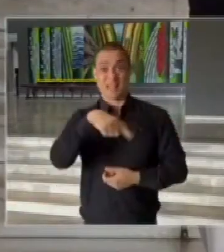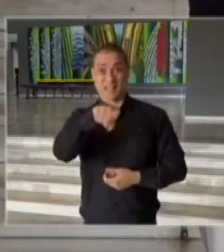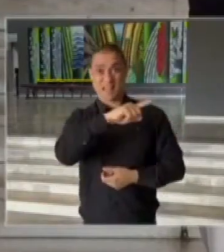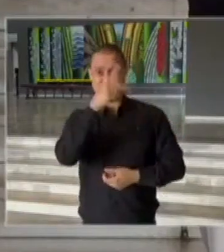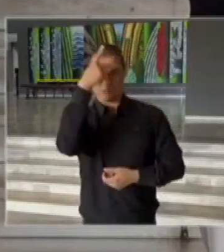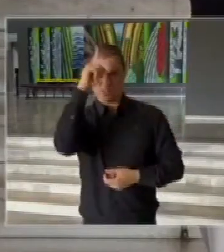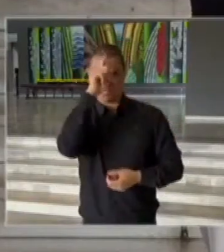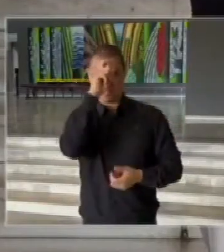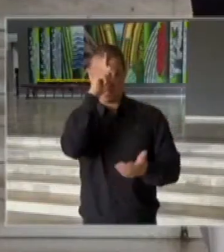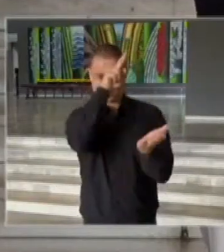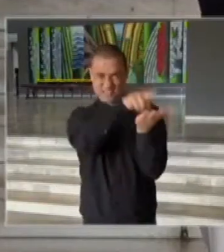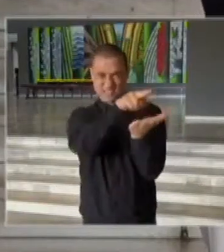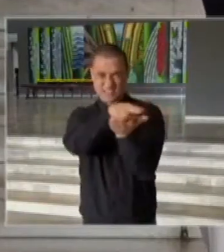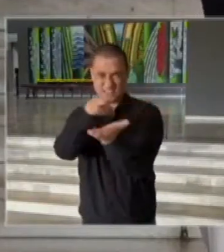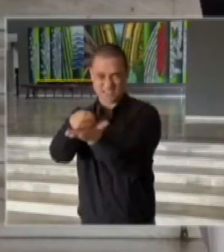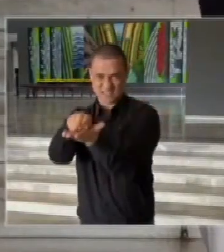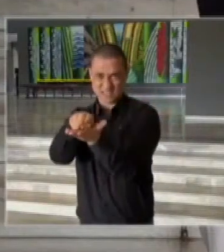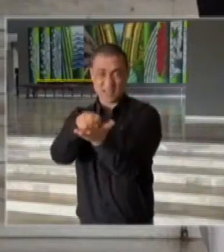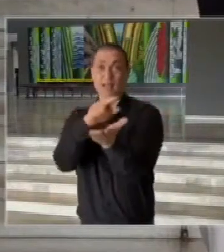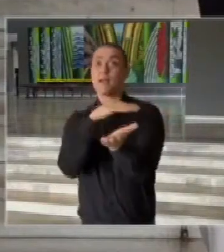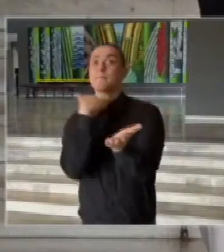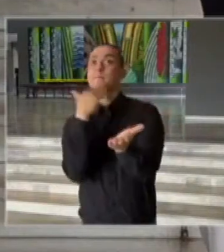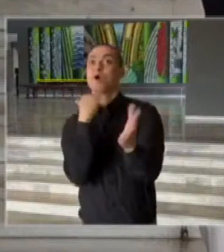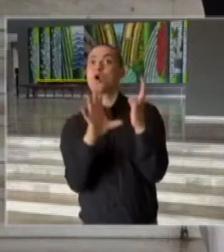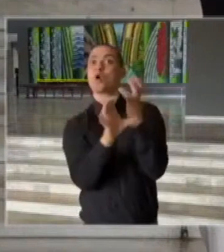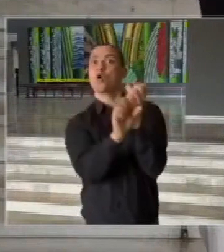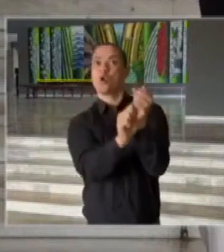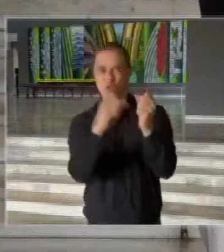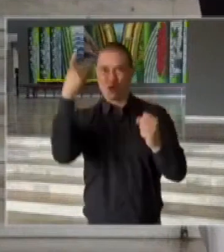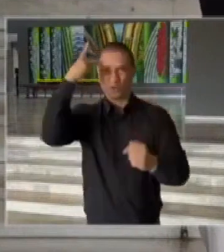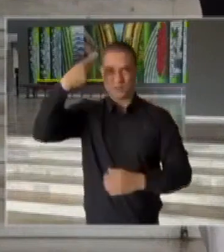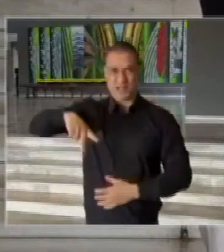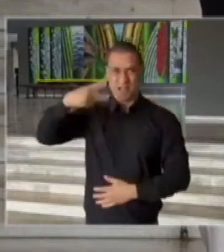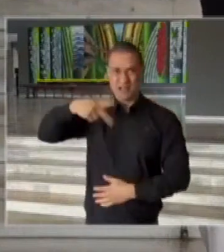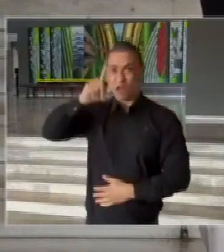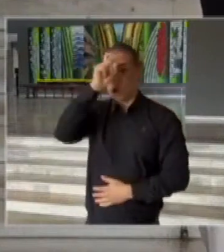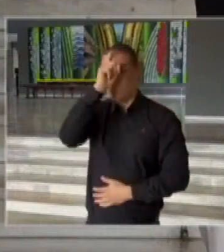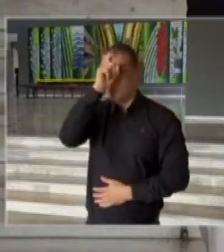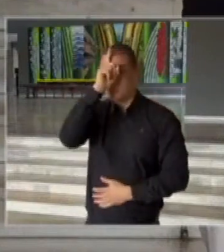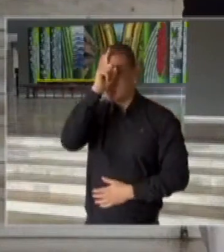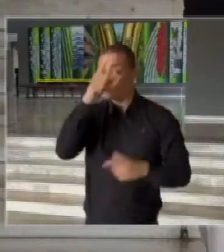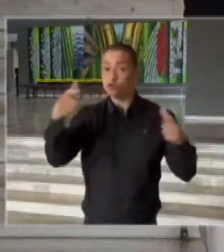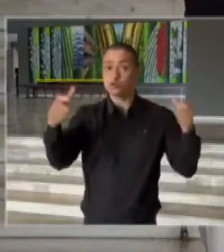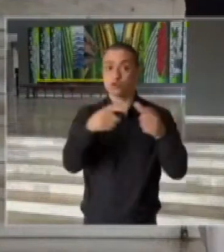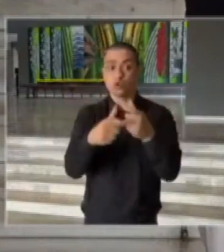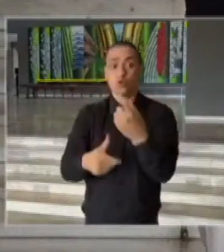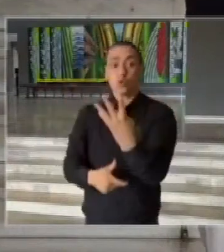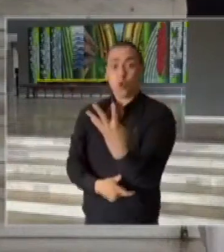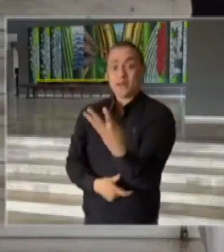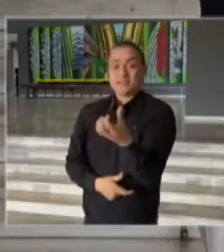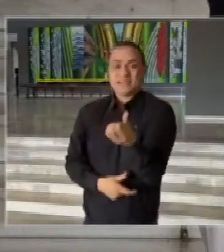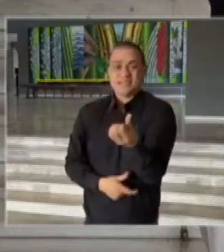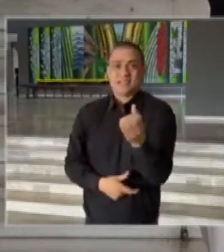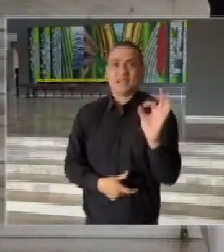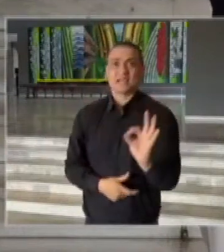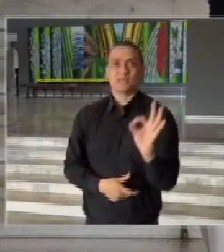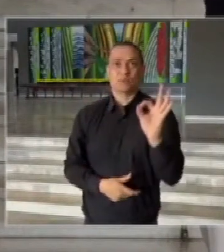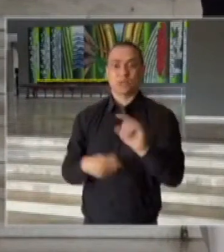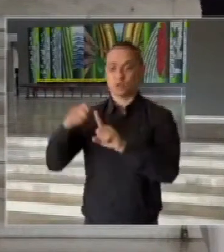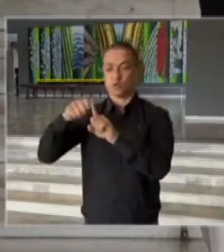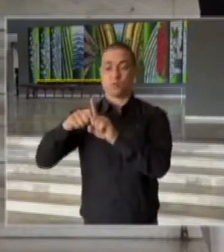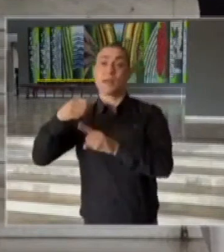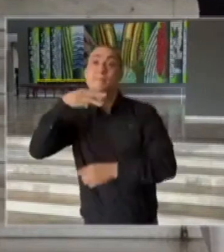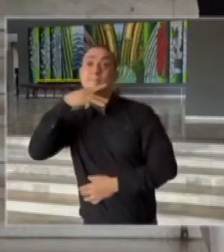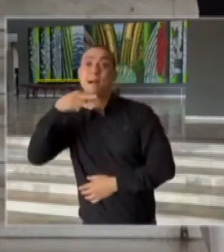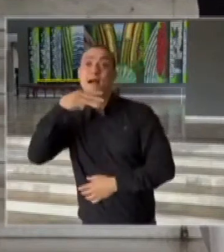pessoas internadas por Covid-19 nos hospitais de São Paulo teve uma redução de 46% entre